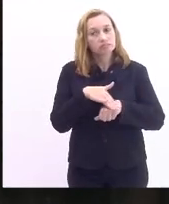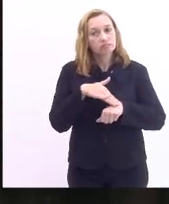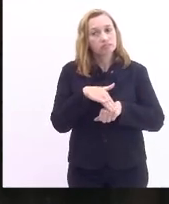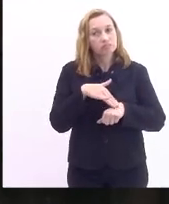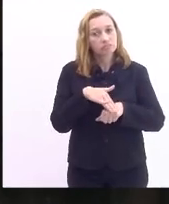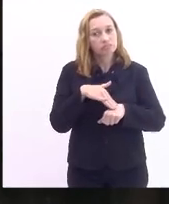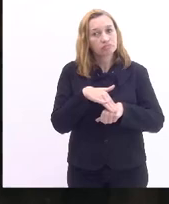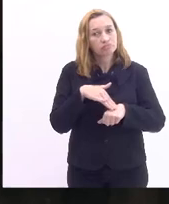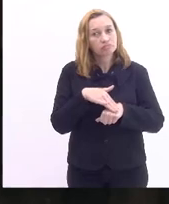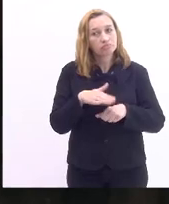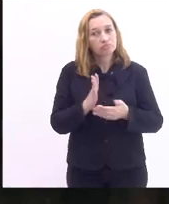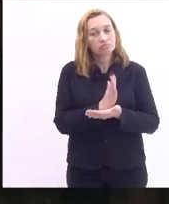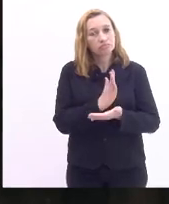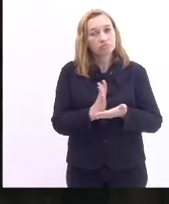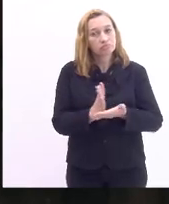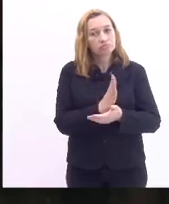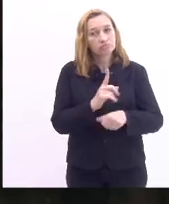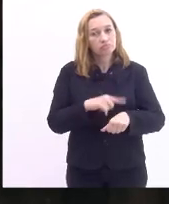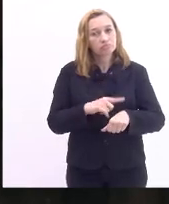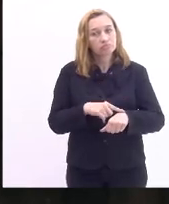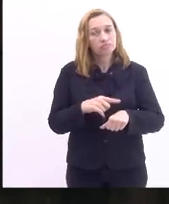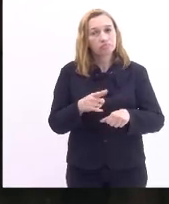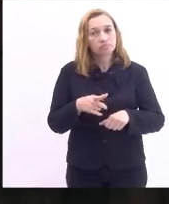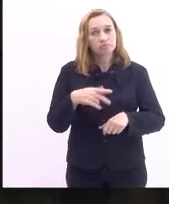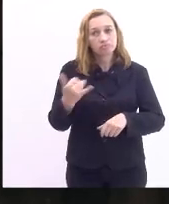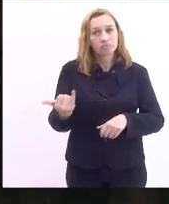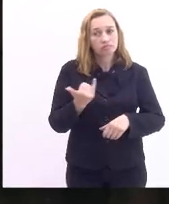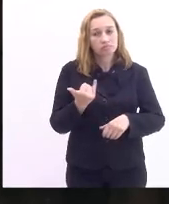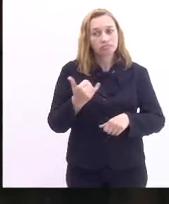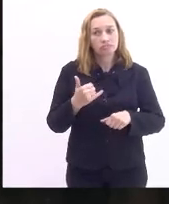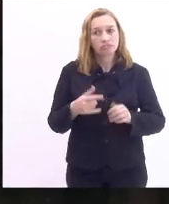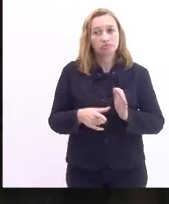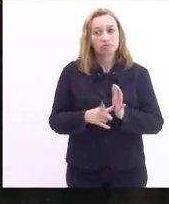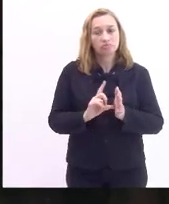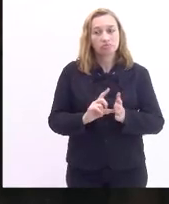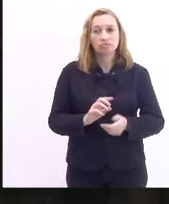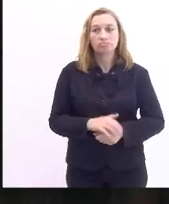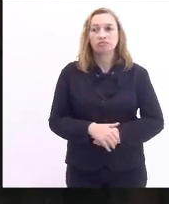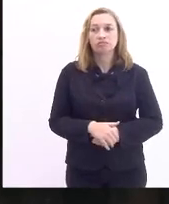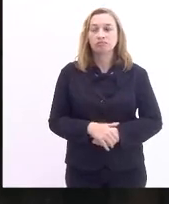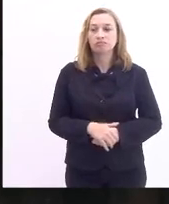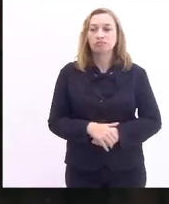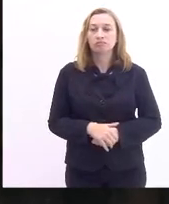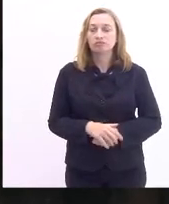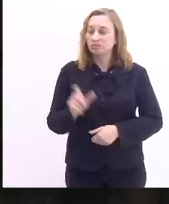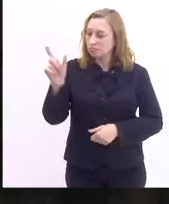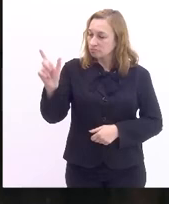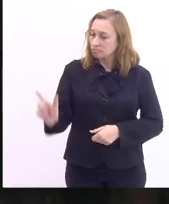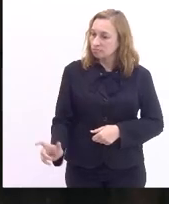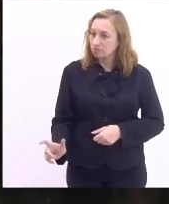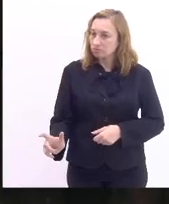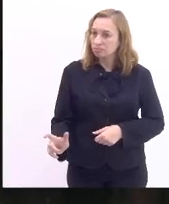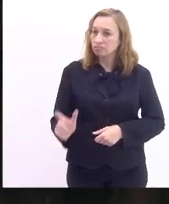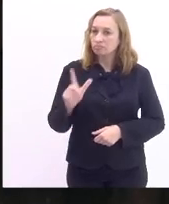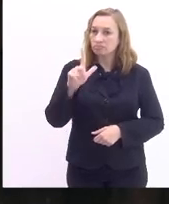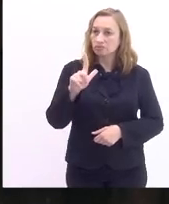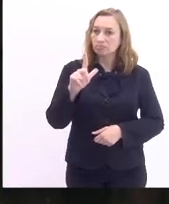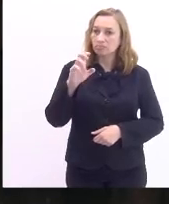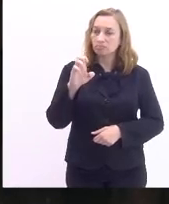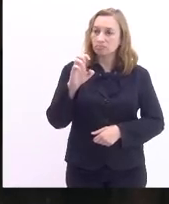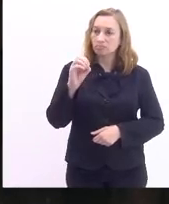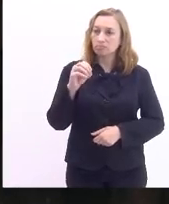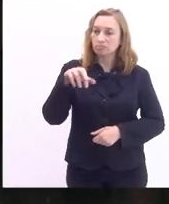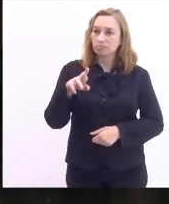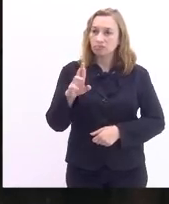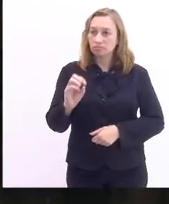ia conversar com ele alguns computadores ele se antecipo e falou isso então aqui na pessoa do Leonardo